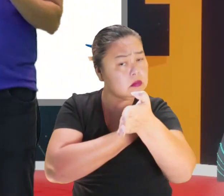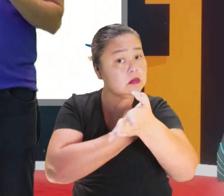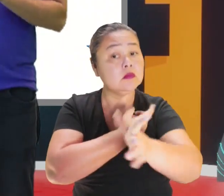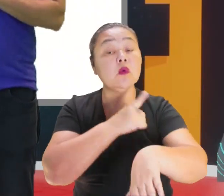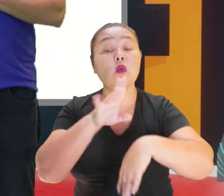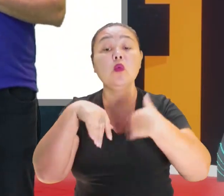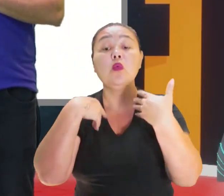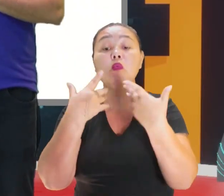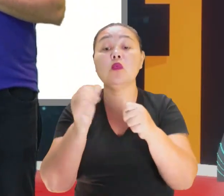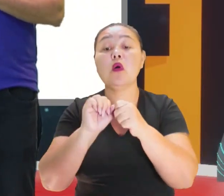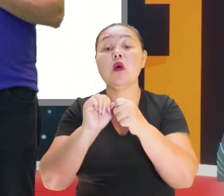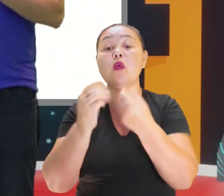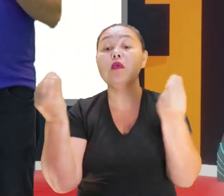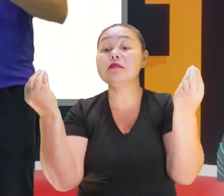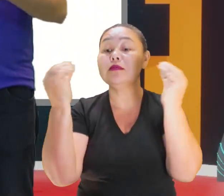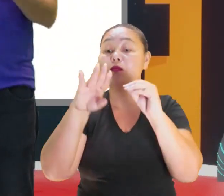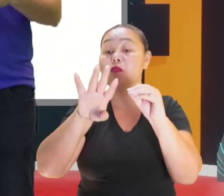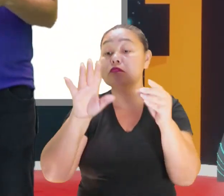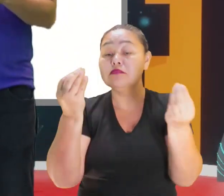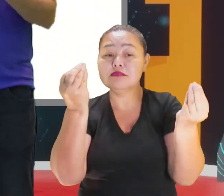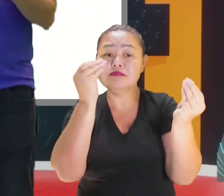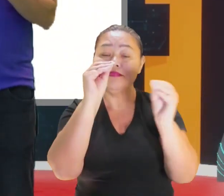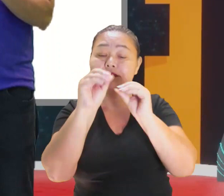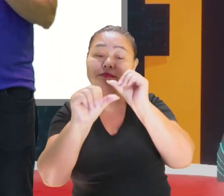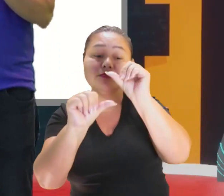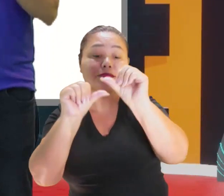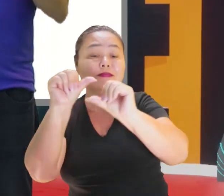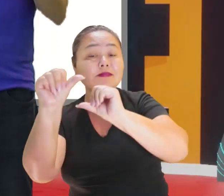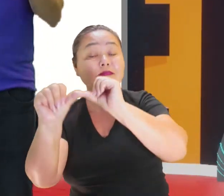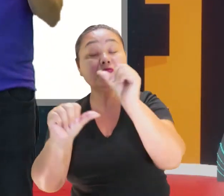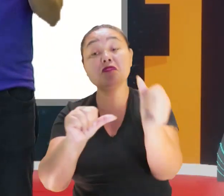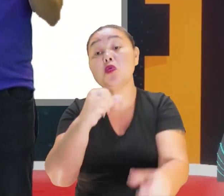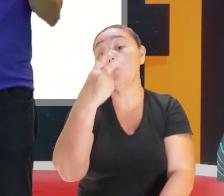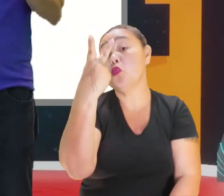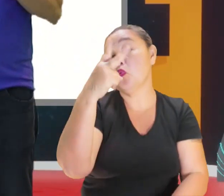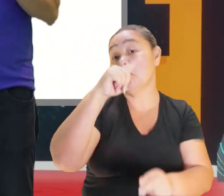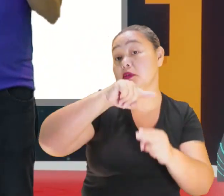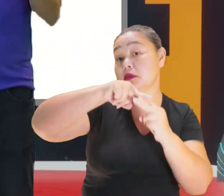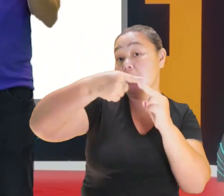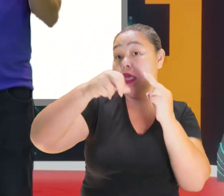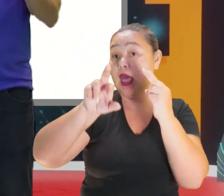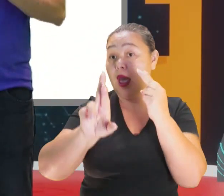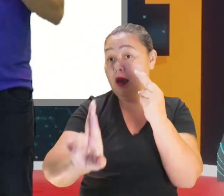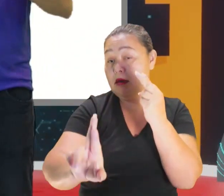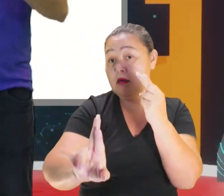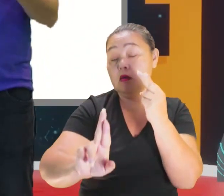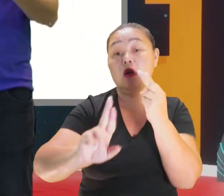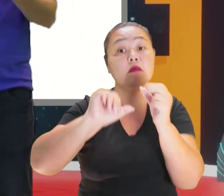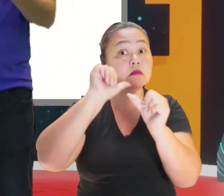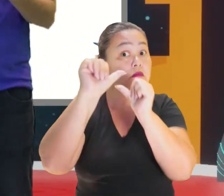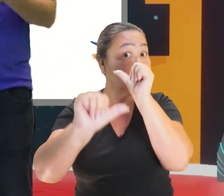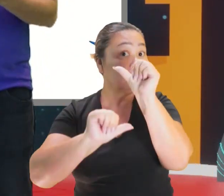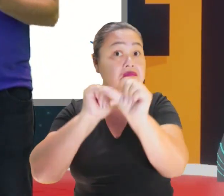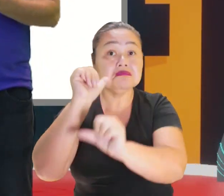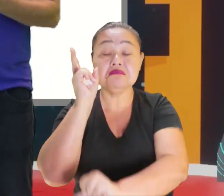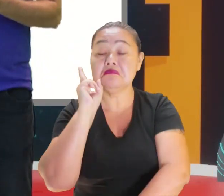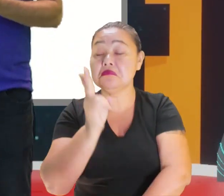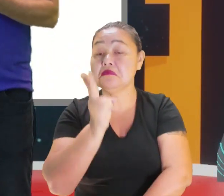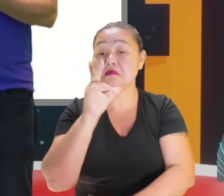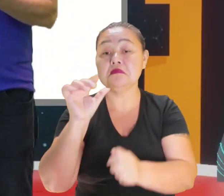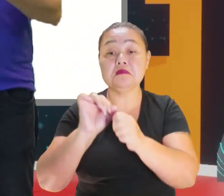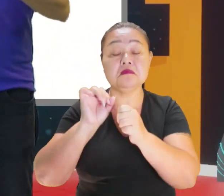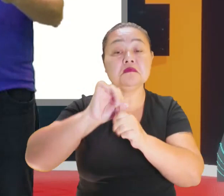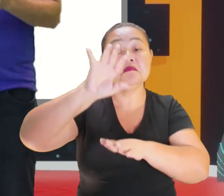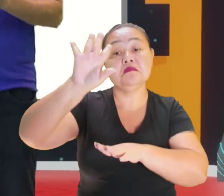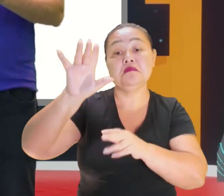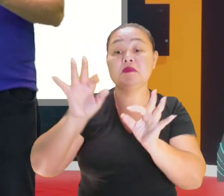Quando eu coloco uma expressão, eu posso mudar. Por exemplo, 2πr. 2πr vai mudando sempre. Se a minha circunferência